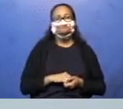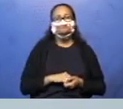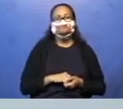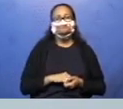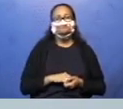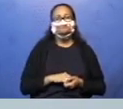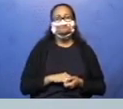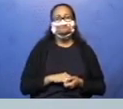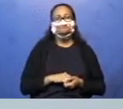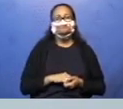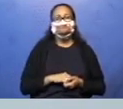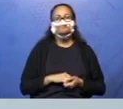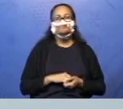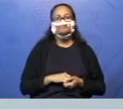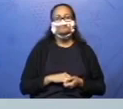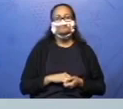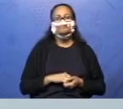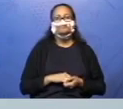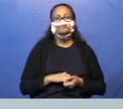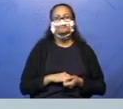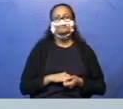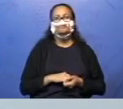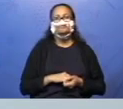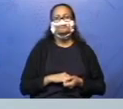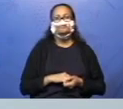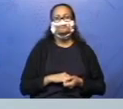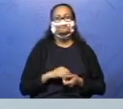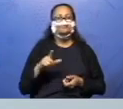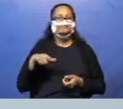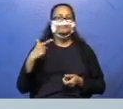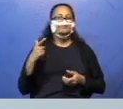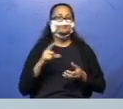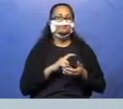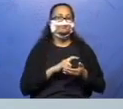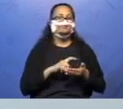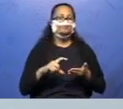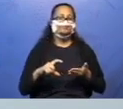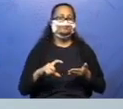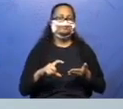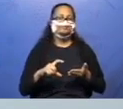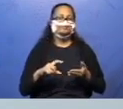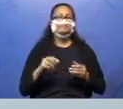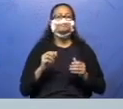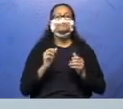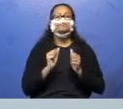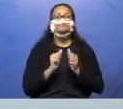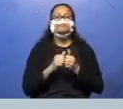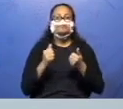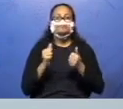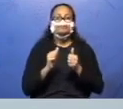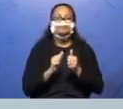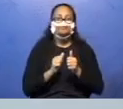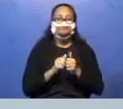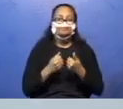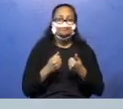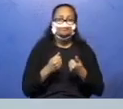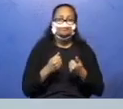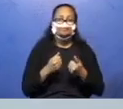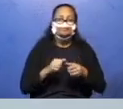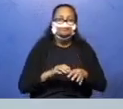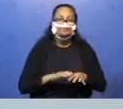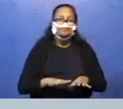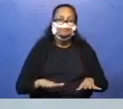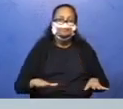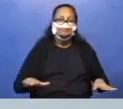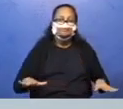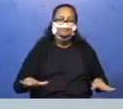Na linha de baixo, outro verso. O pão no chão. Só que aí ela